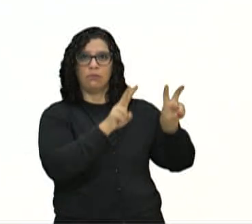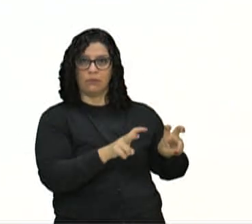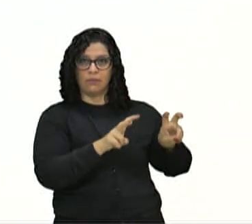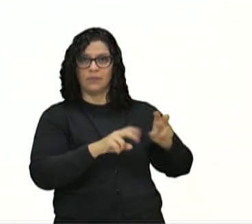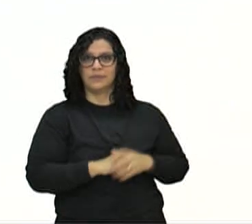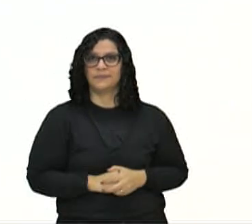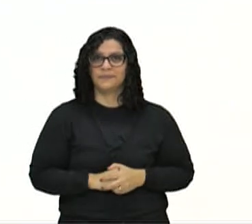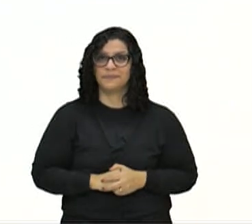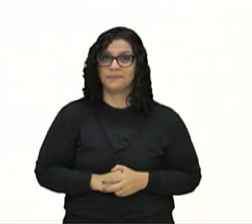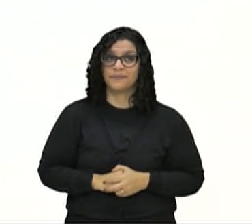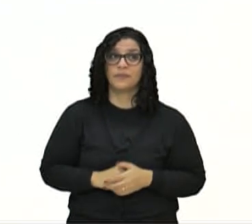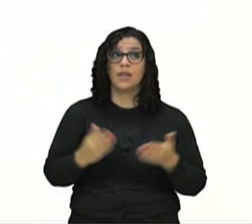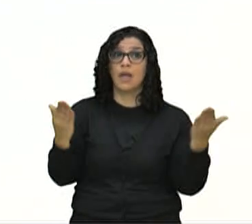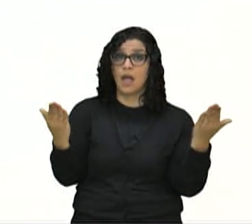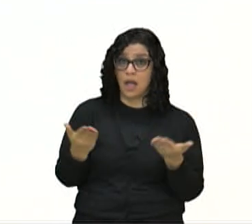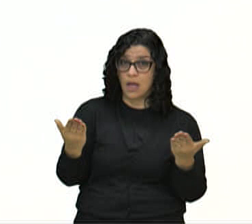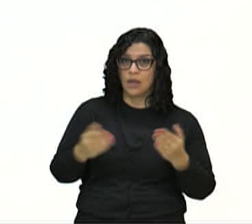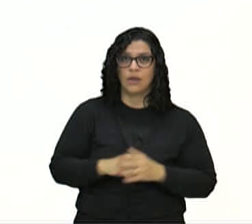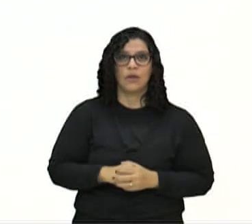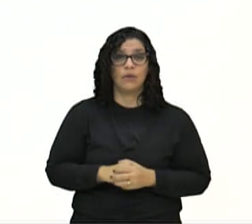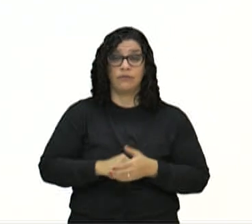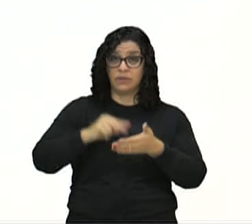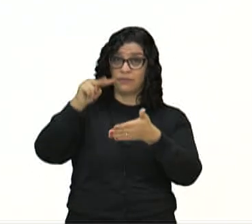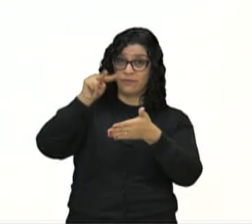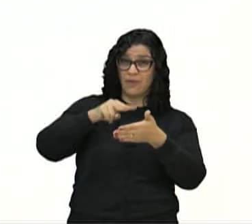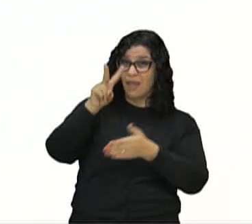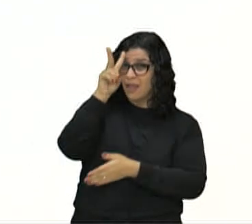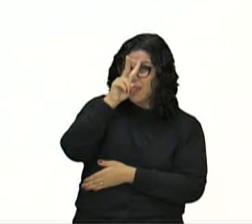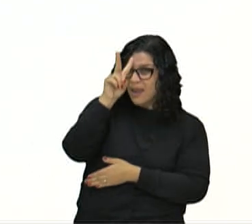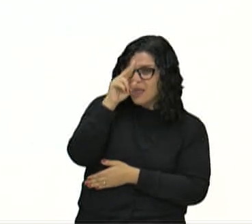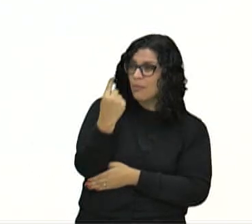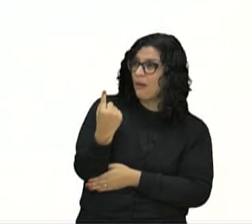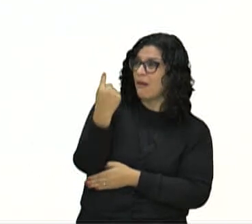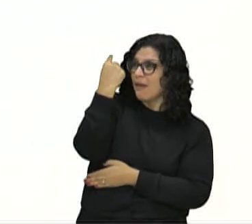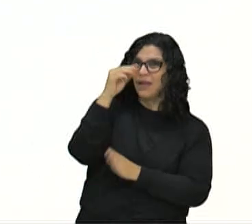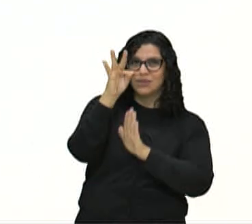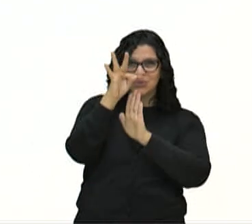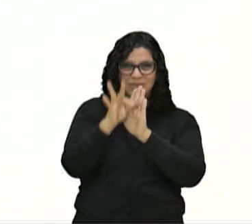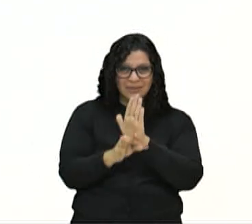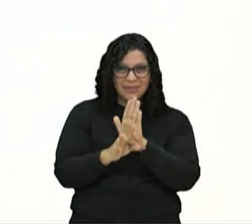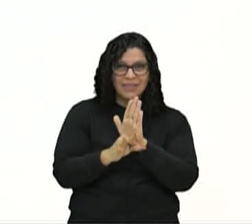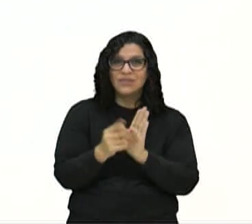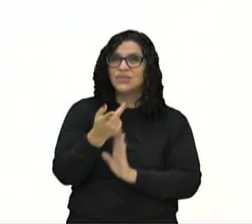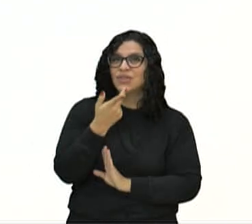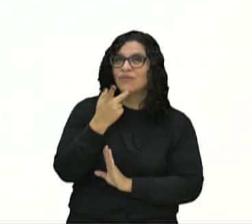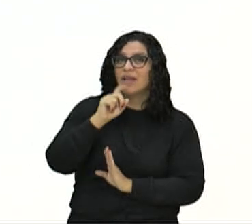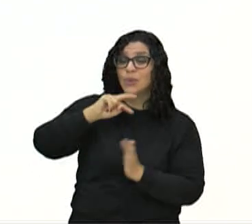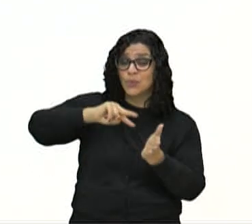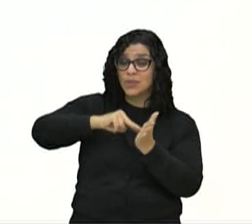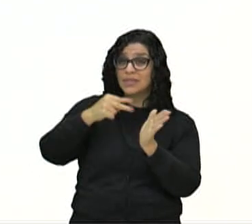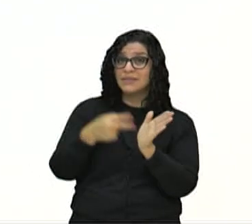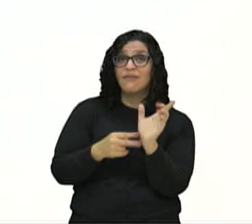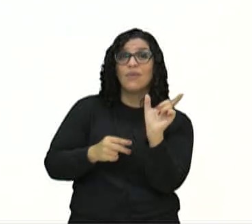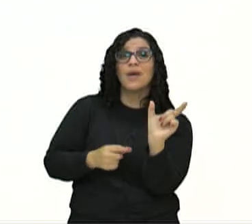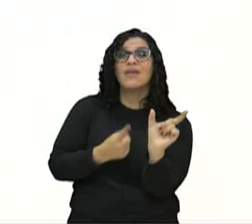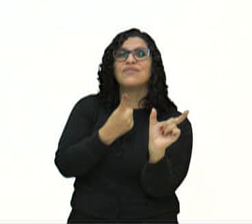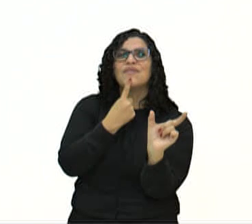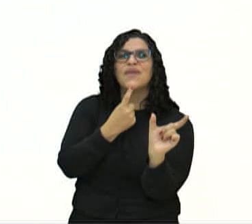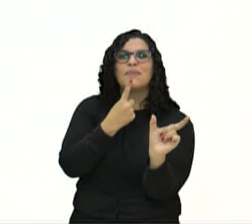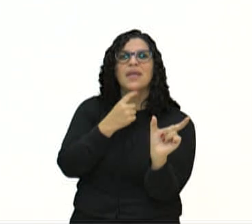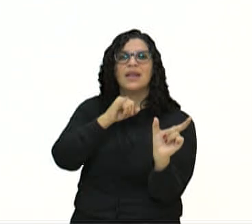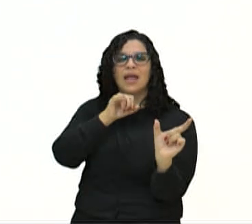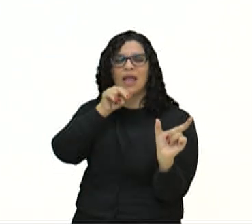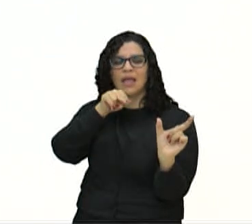assunto. Muito bem, lembra que lá no texto eu falei o significado da